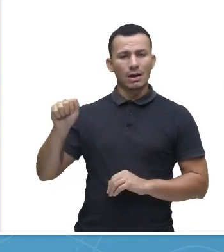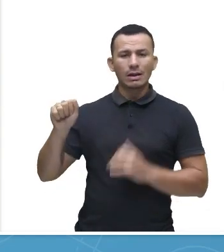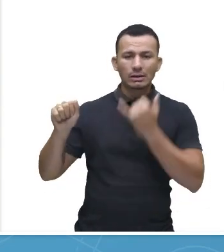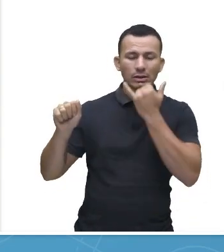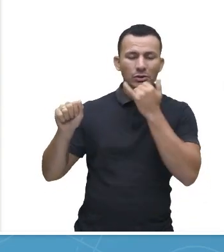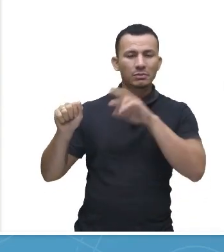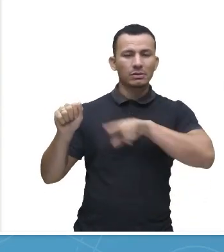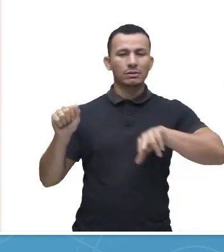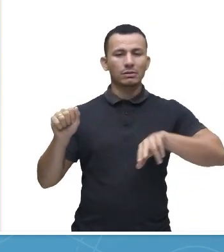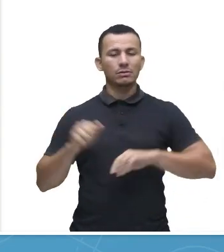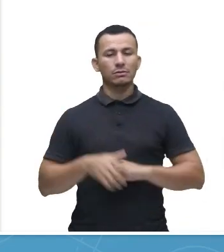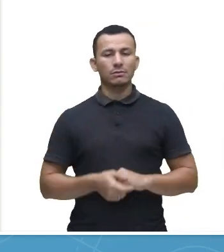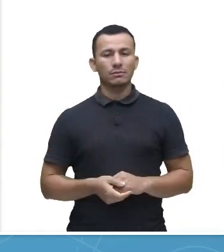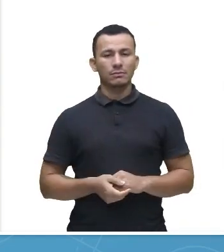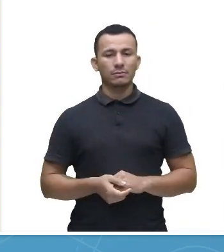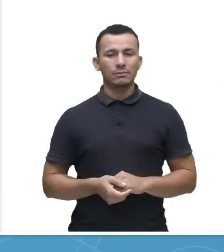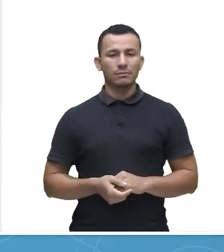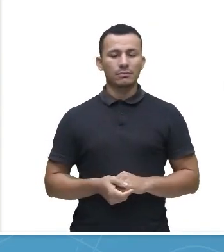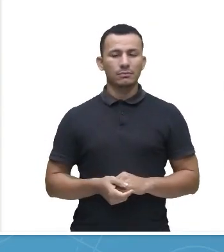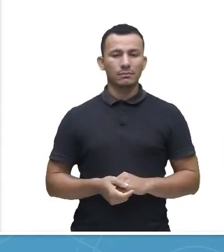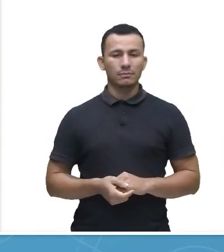é.